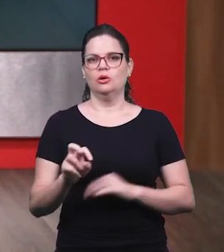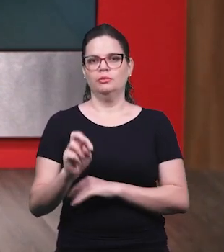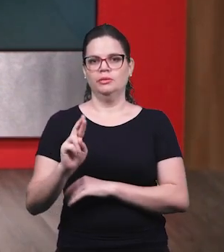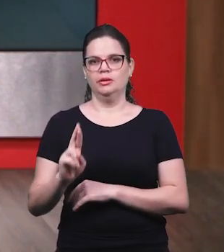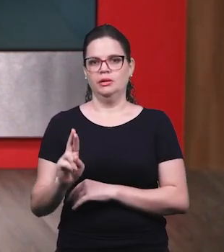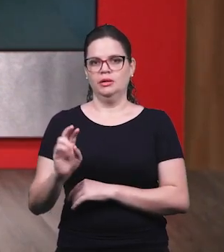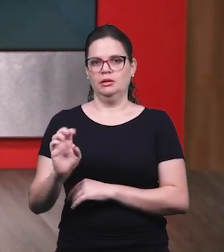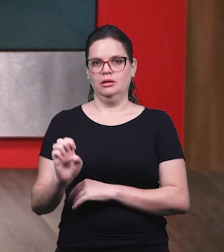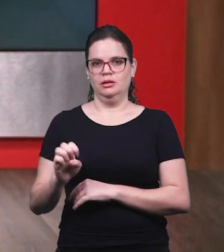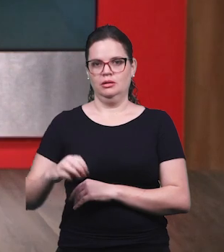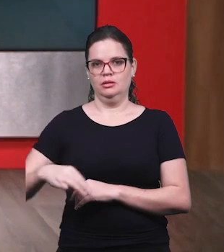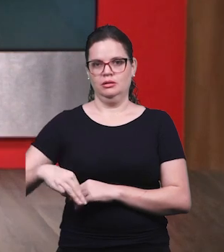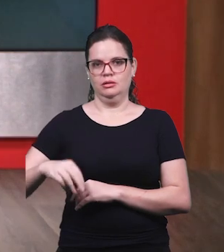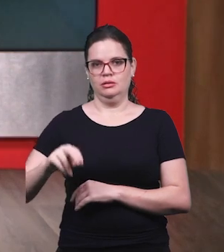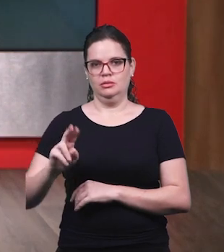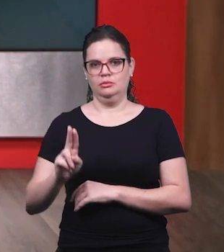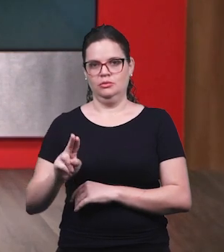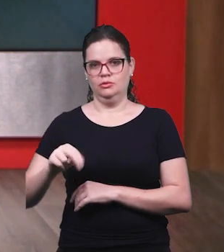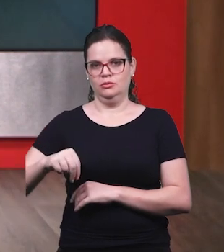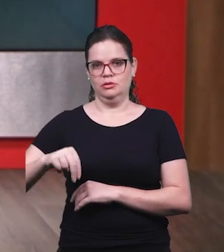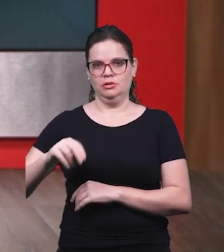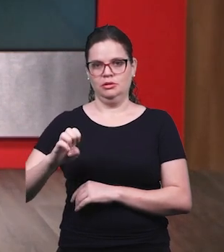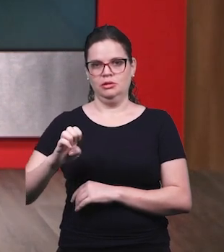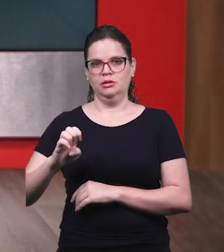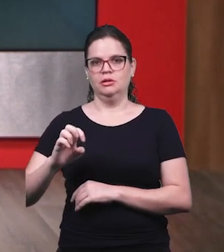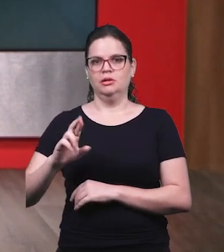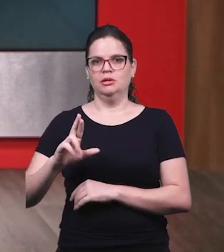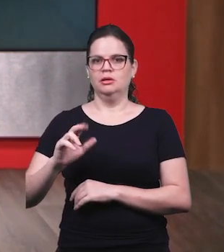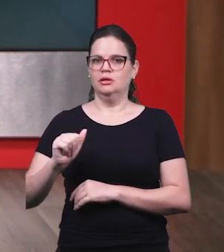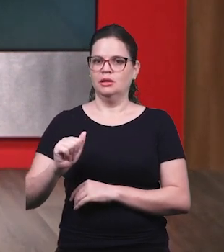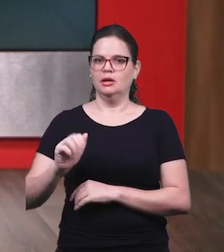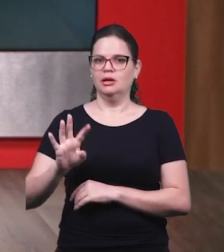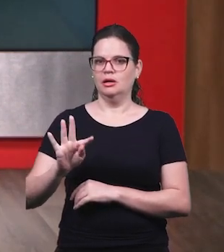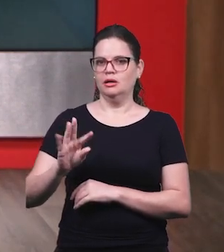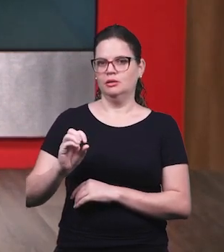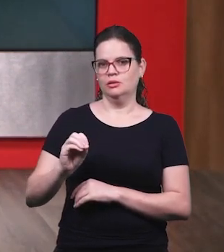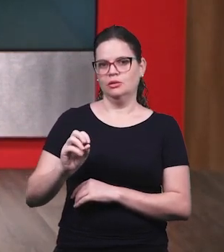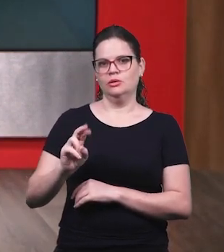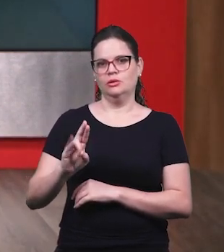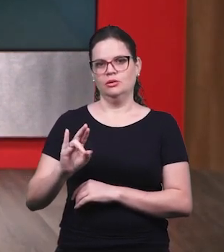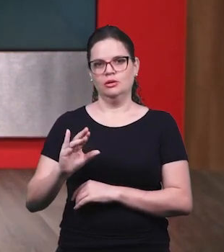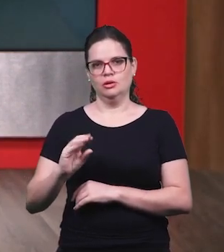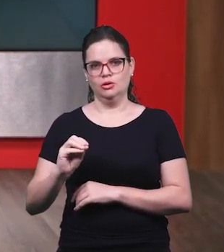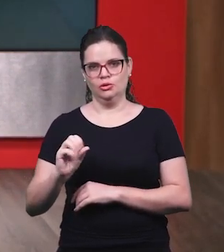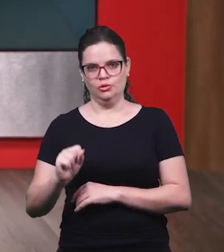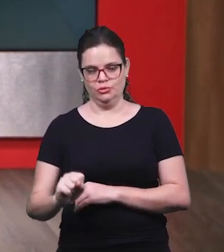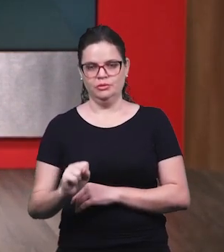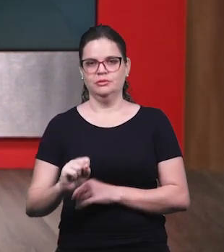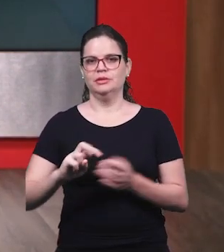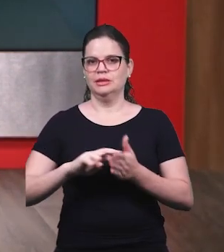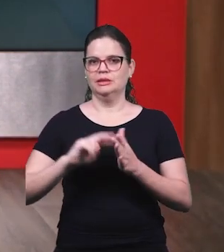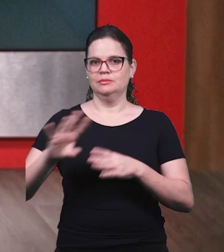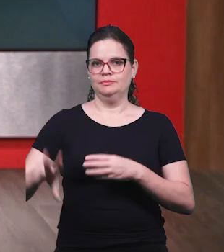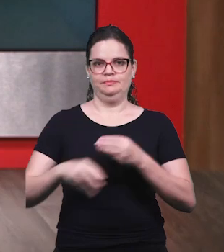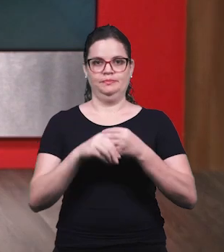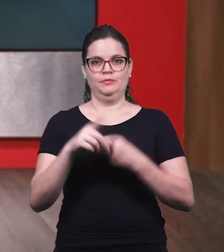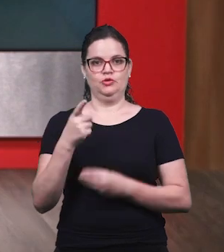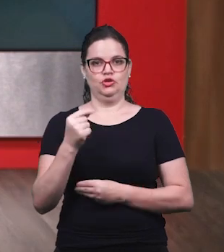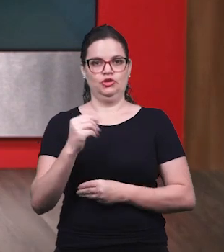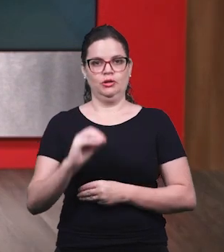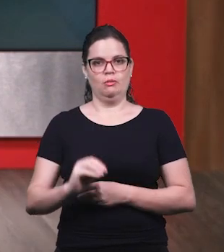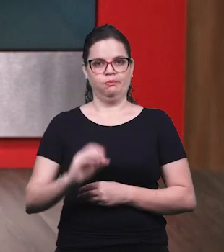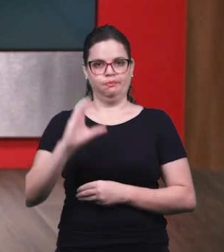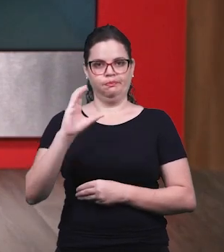remuneratórios, traz uma remuneração do capital. Além disso, tem